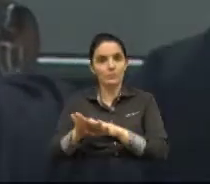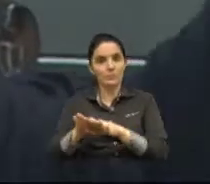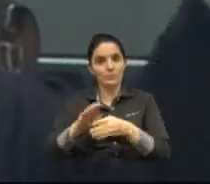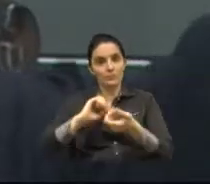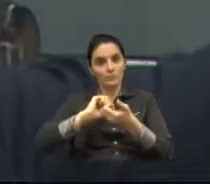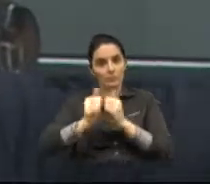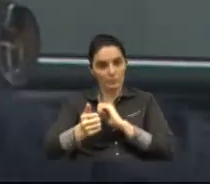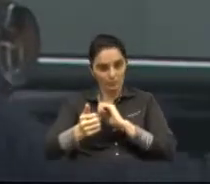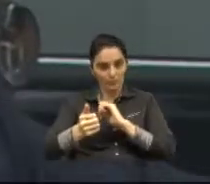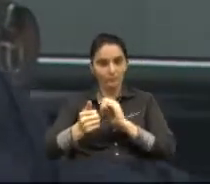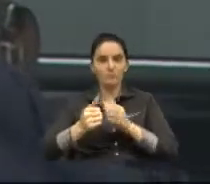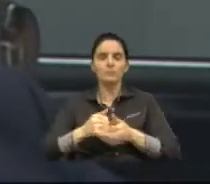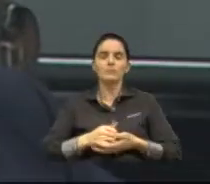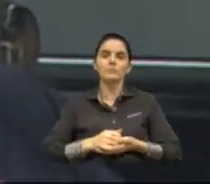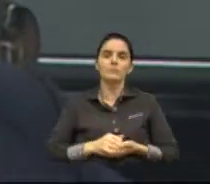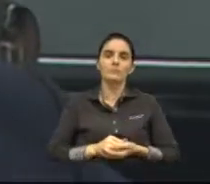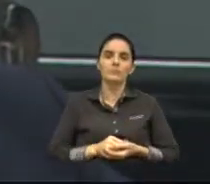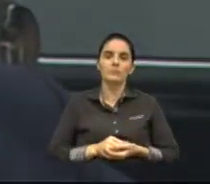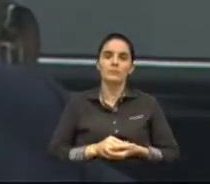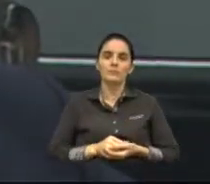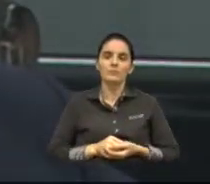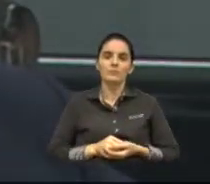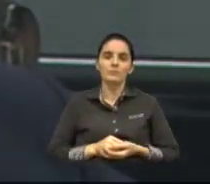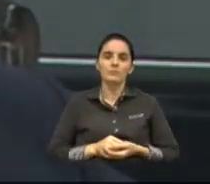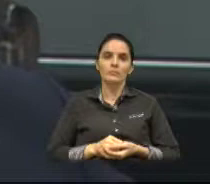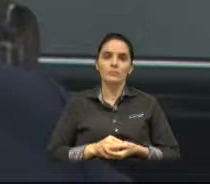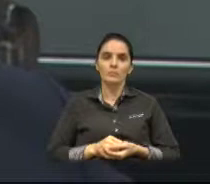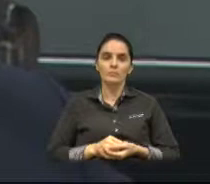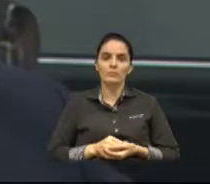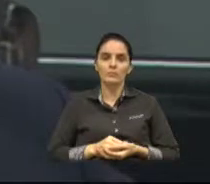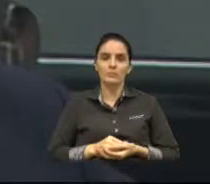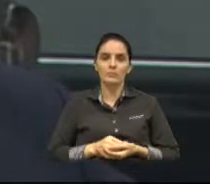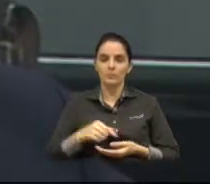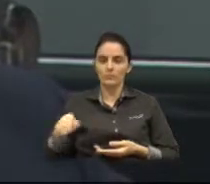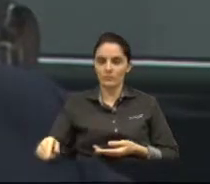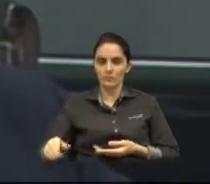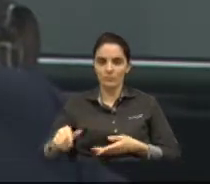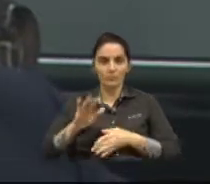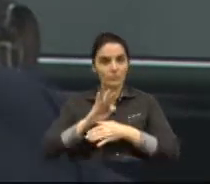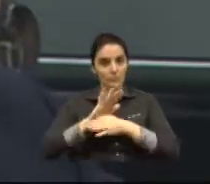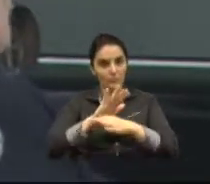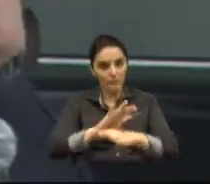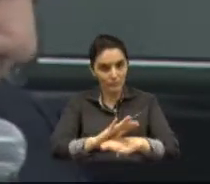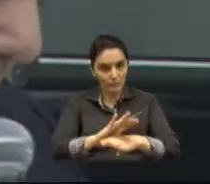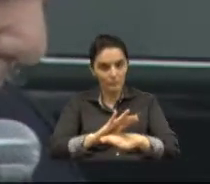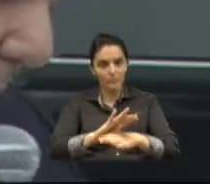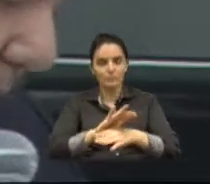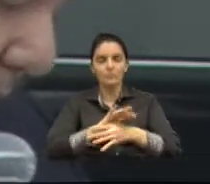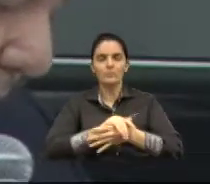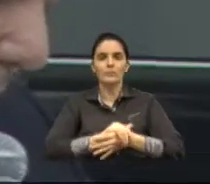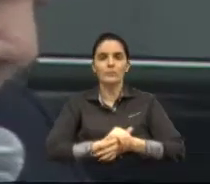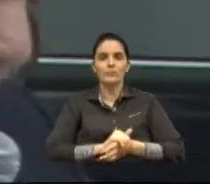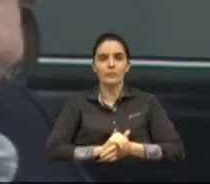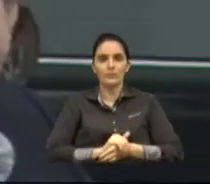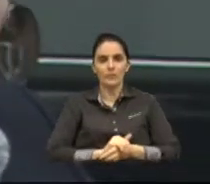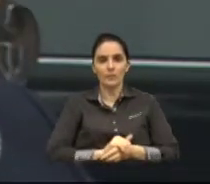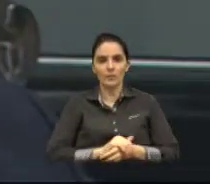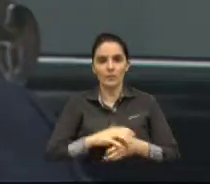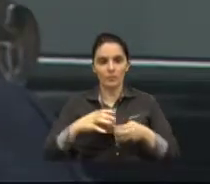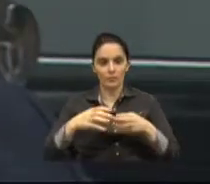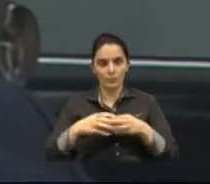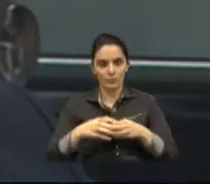ele também participou, deu a sua contribuição muito importante para as entidades de